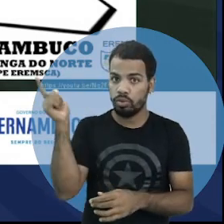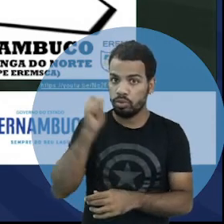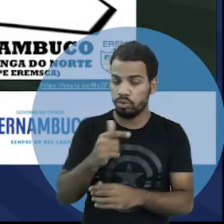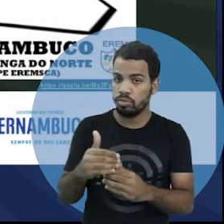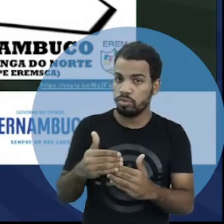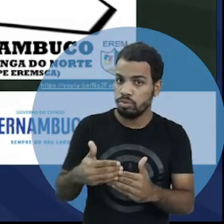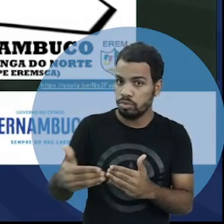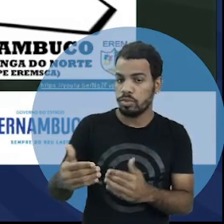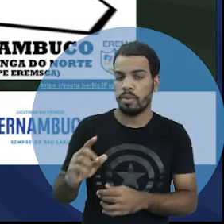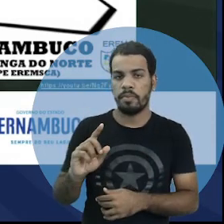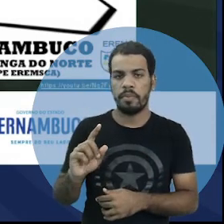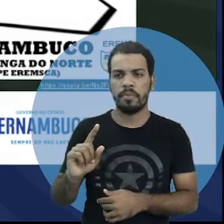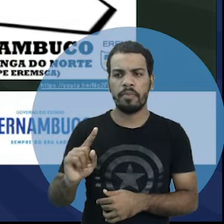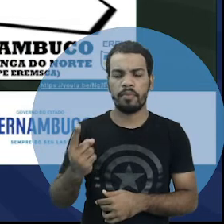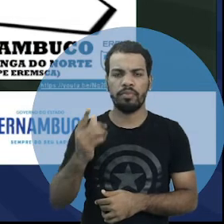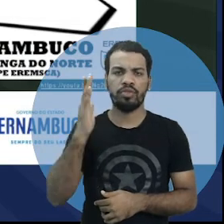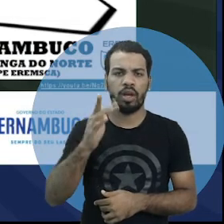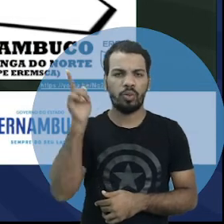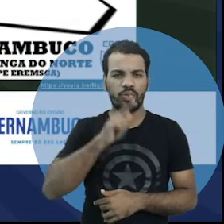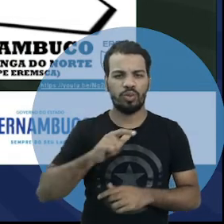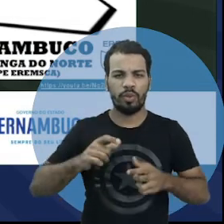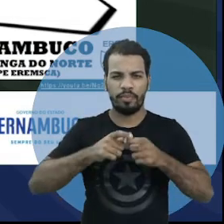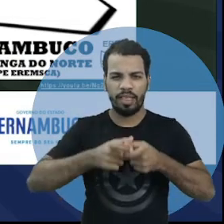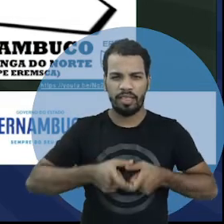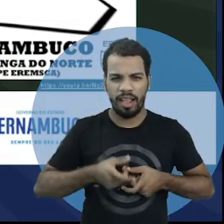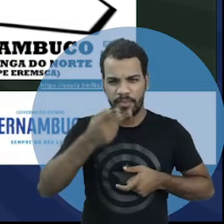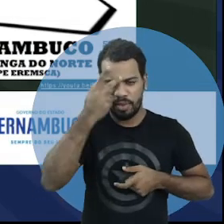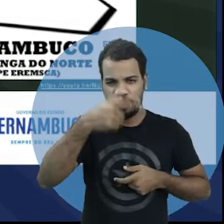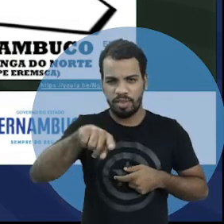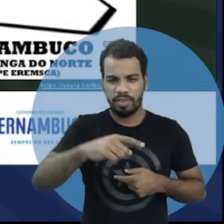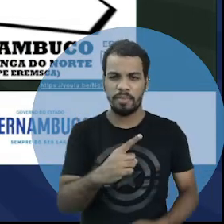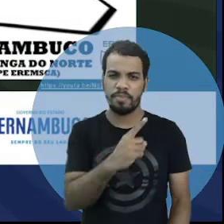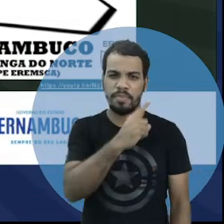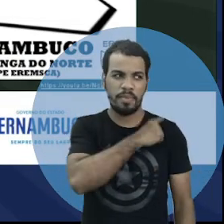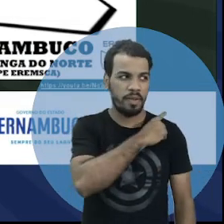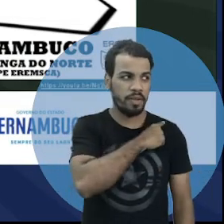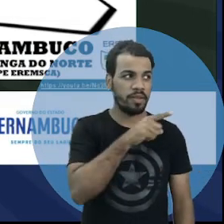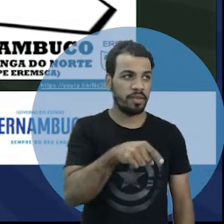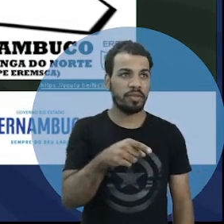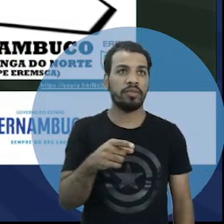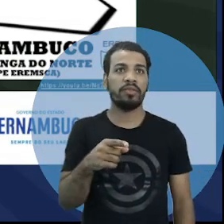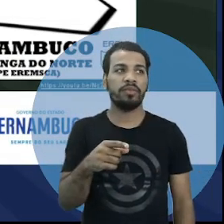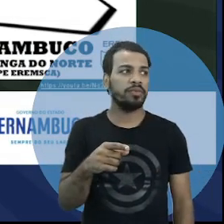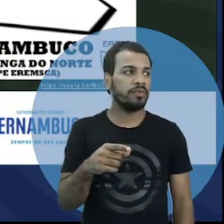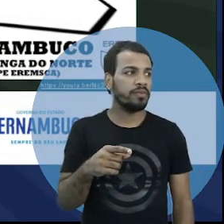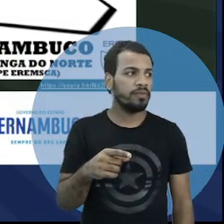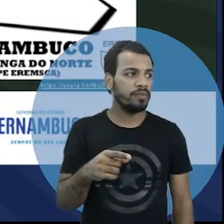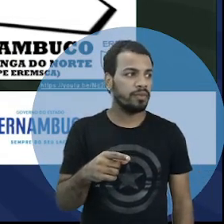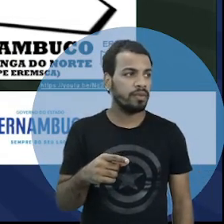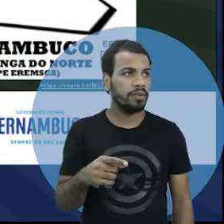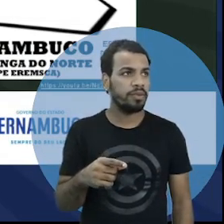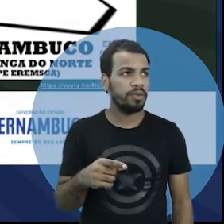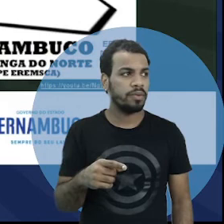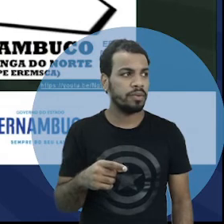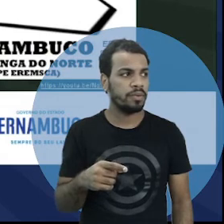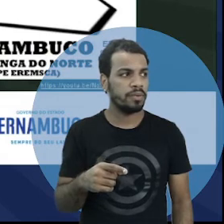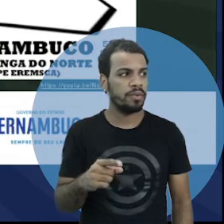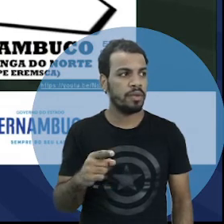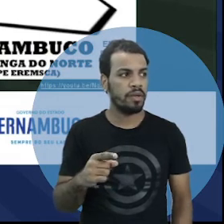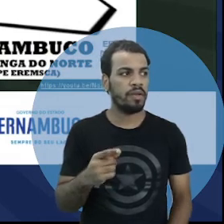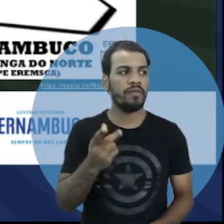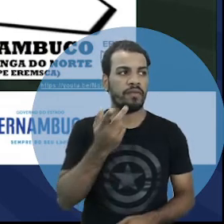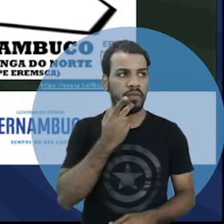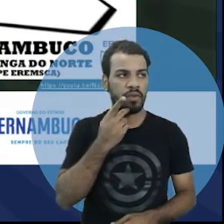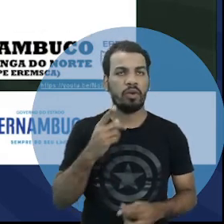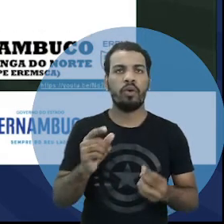ano, já teve medalha, inclusive, para o pessoal aí do primeiro ano. E enquanto passa esse videozinho, e a gente tem um tempinho, eu vou falar um pouquinho dessa